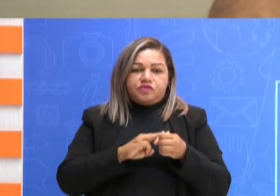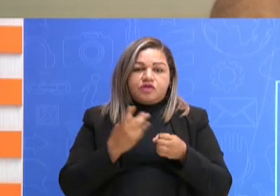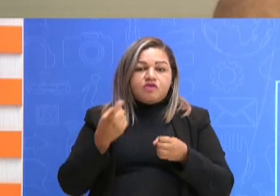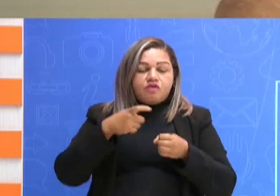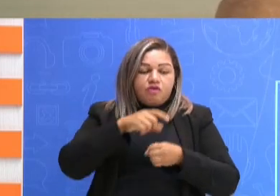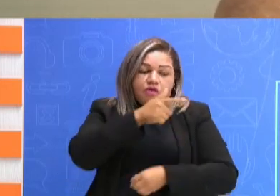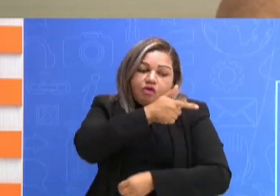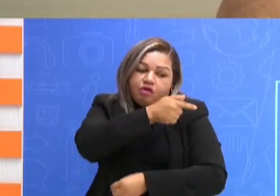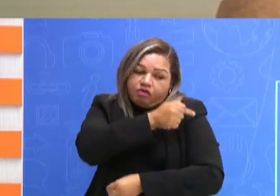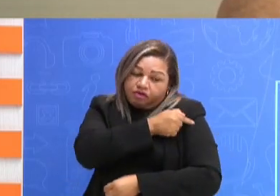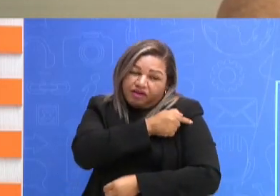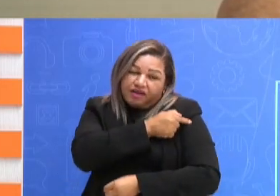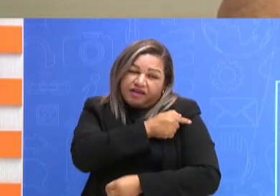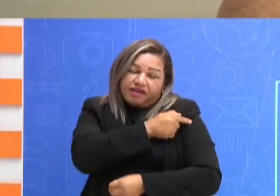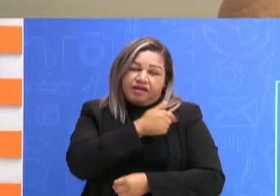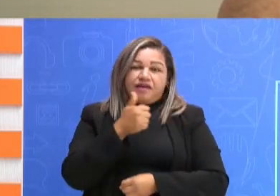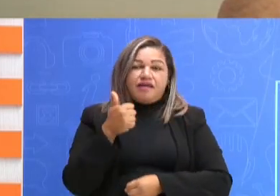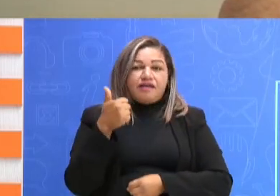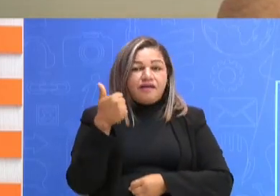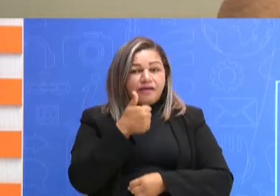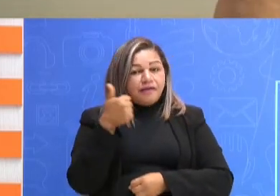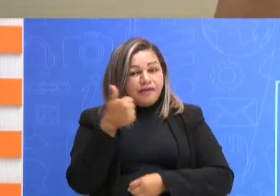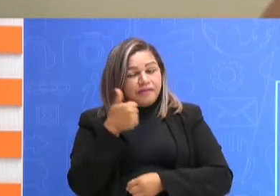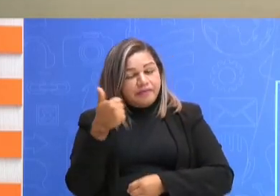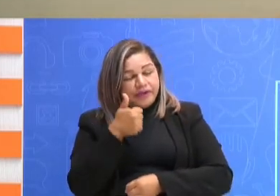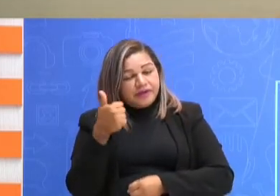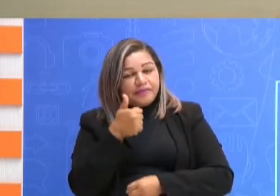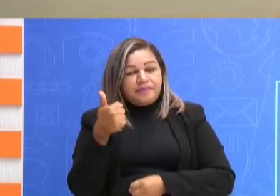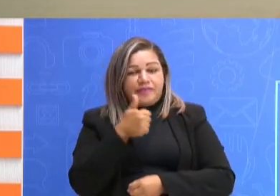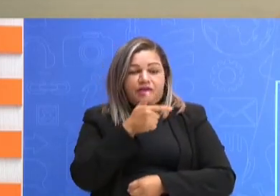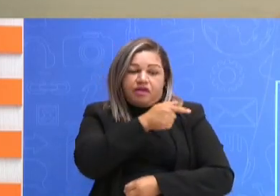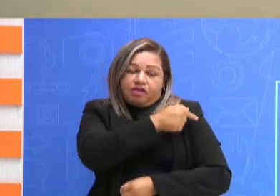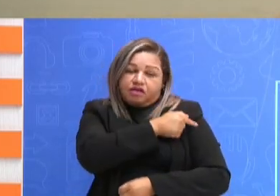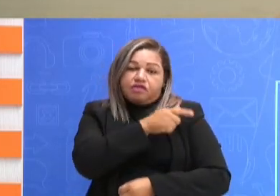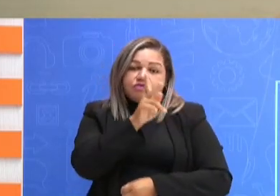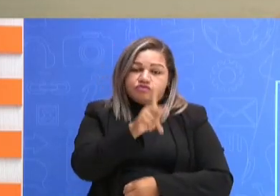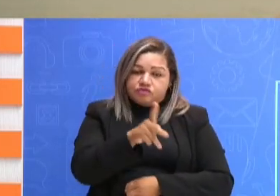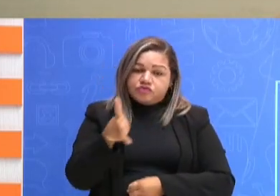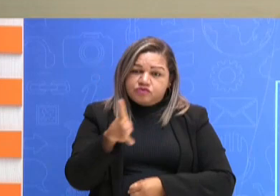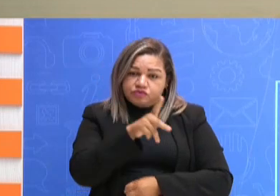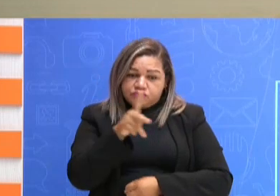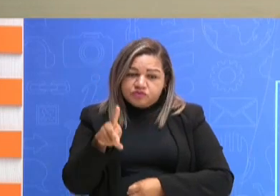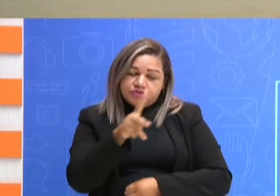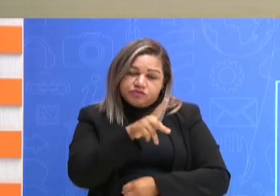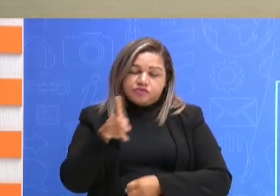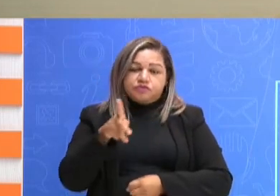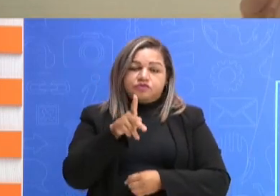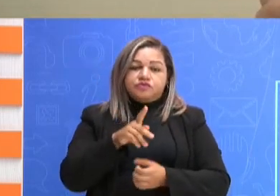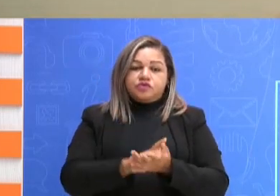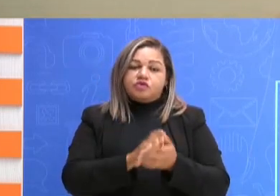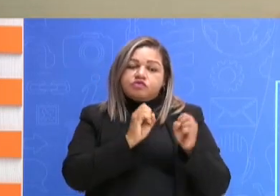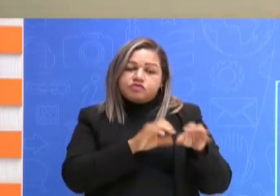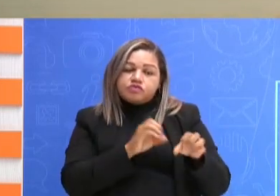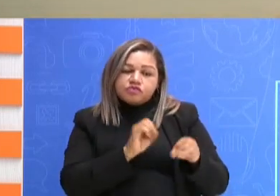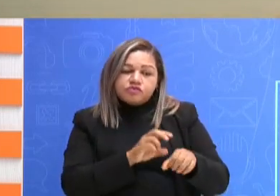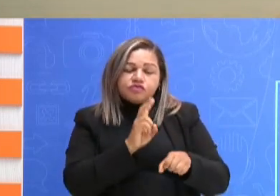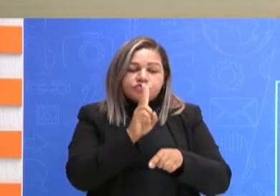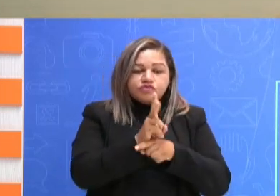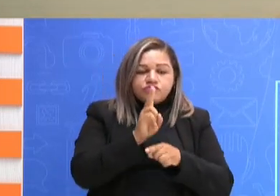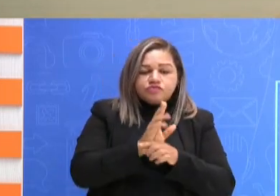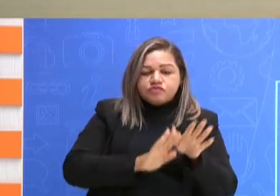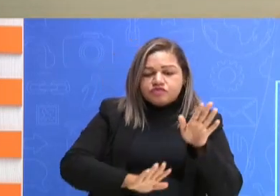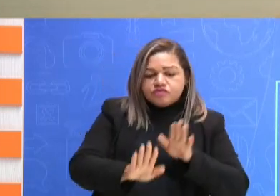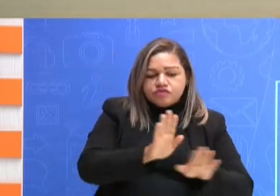gente vacinou a primeira parte da vacina da rede de educação, os professores, vigias,